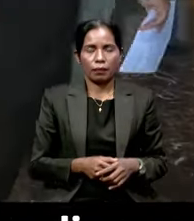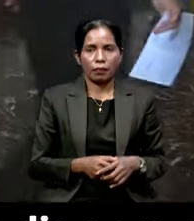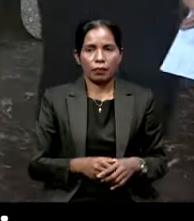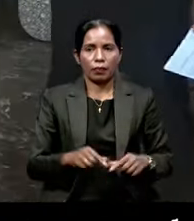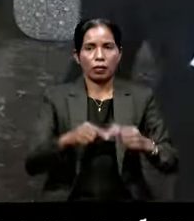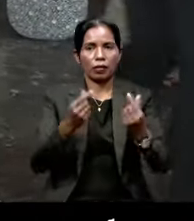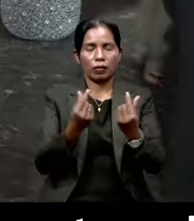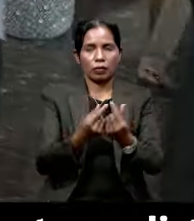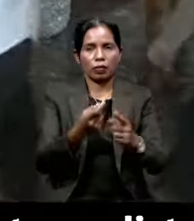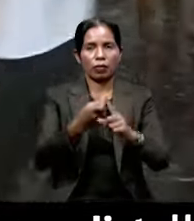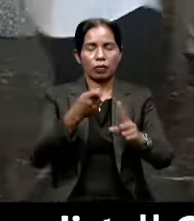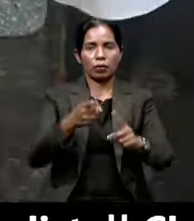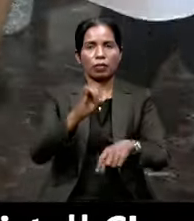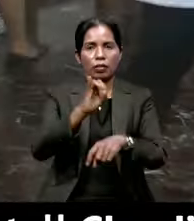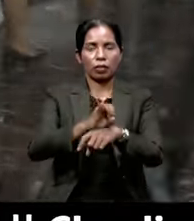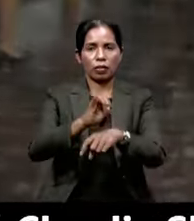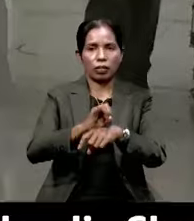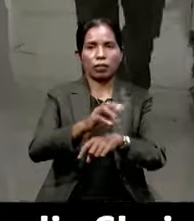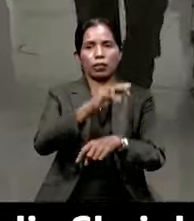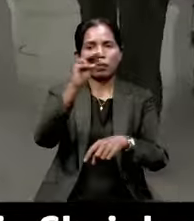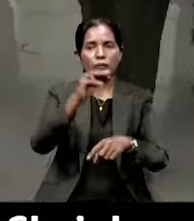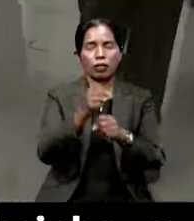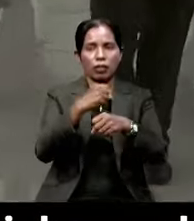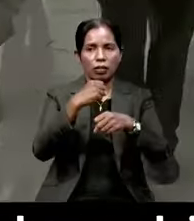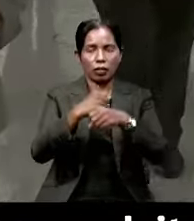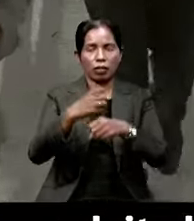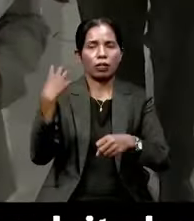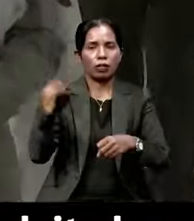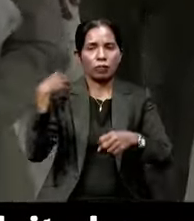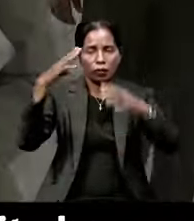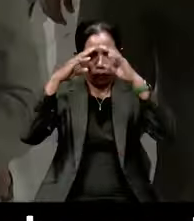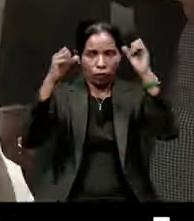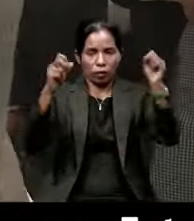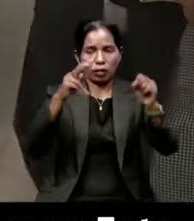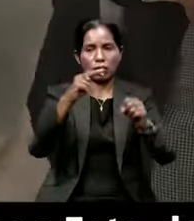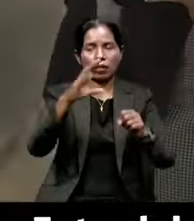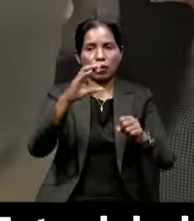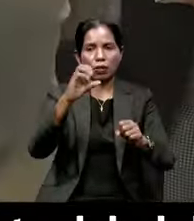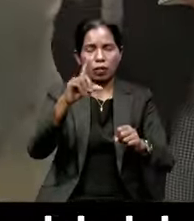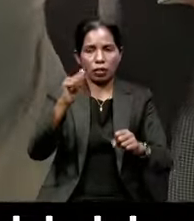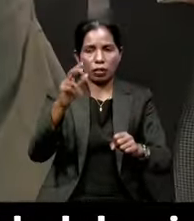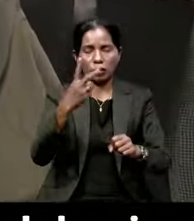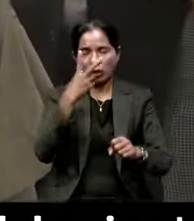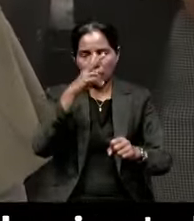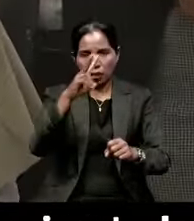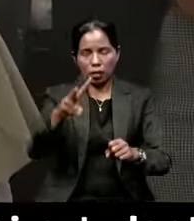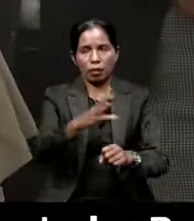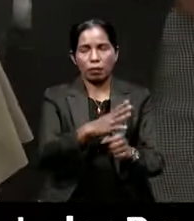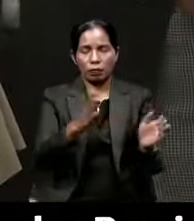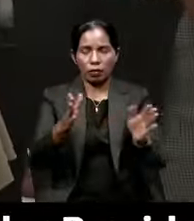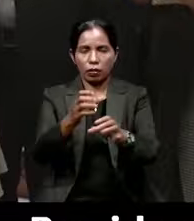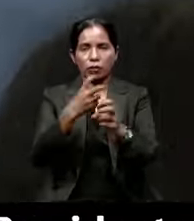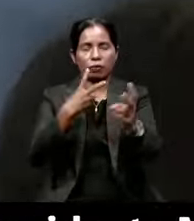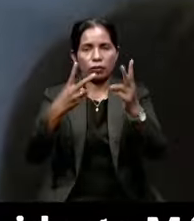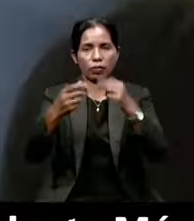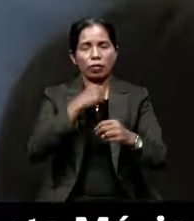Equipa avançar o CIE Vaticano, segunda né, à inspeção do Palácio Presidente Nicolau Lobato, onde a rede reita preparação simo visita